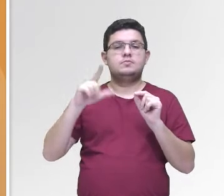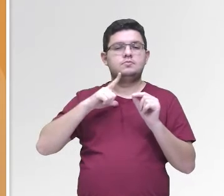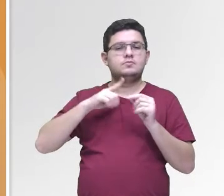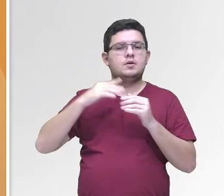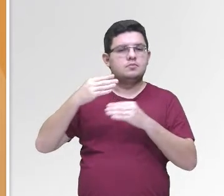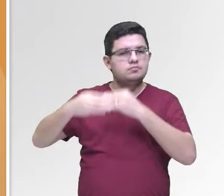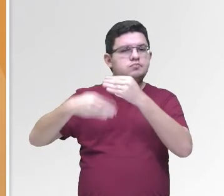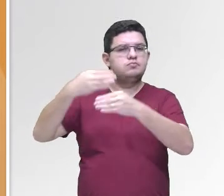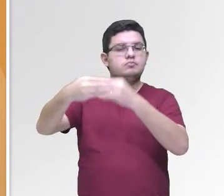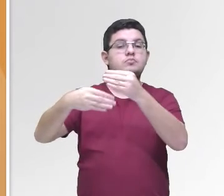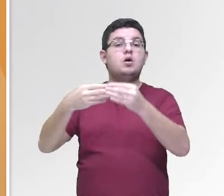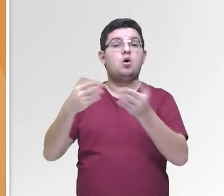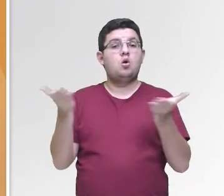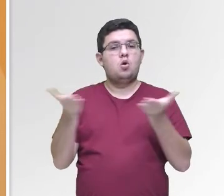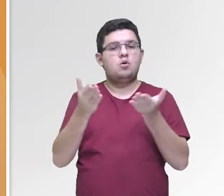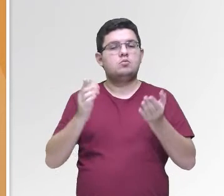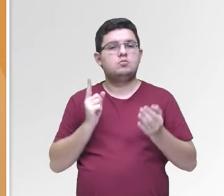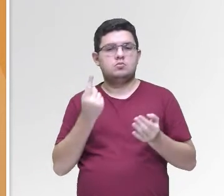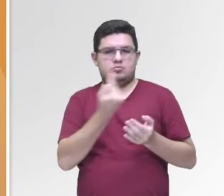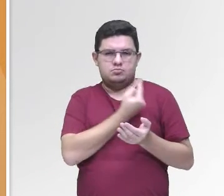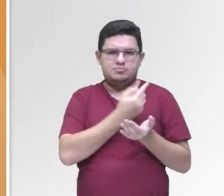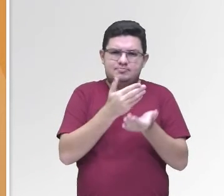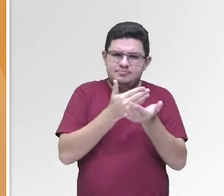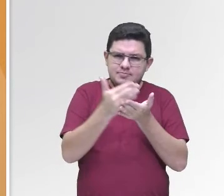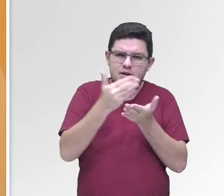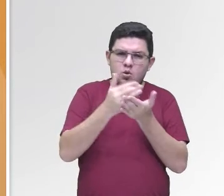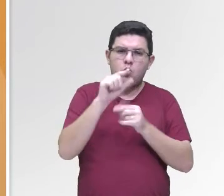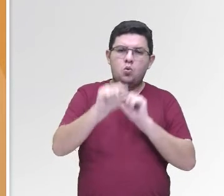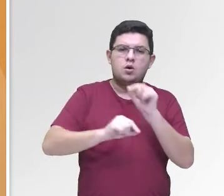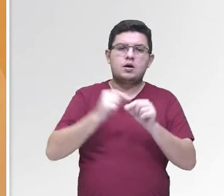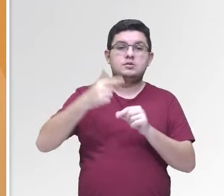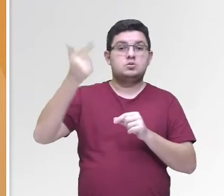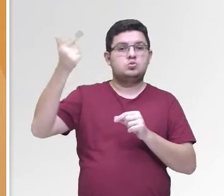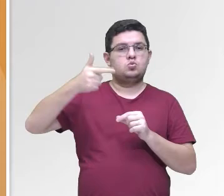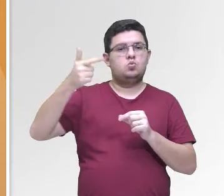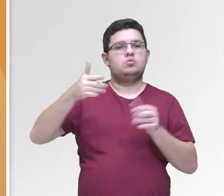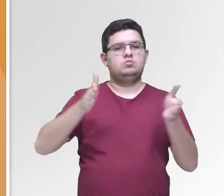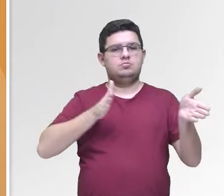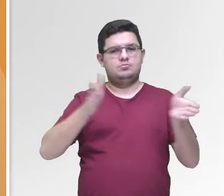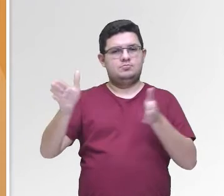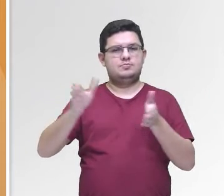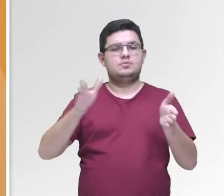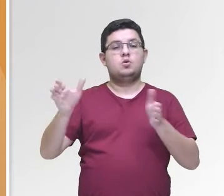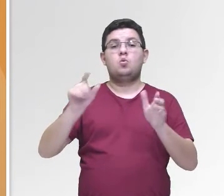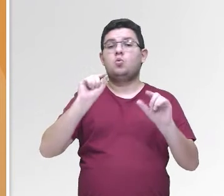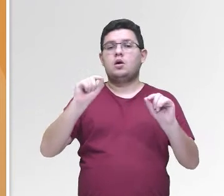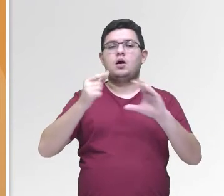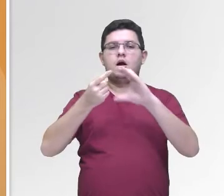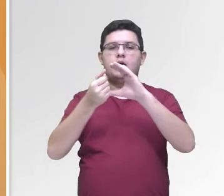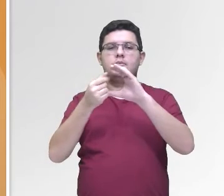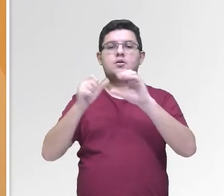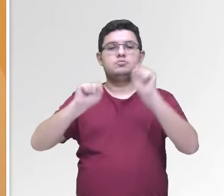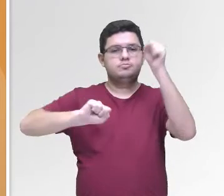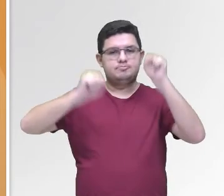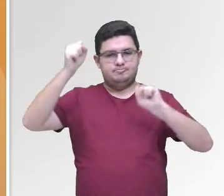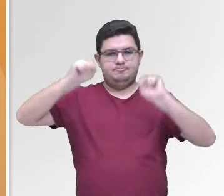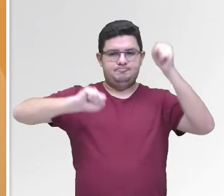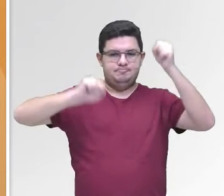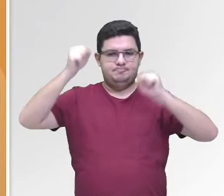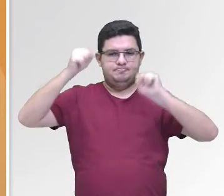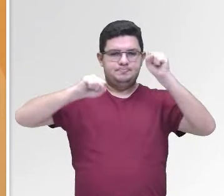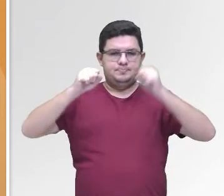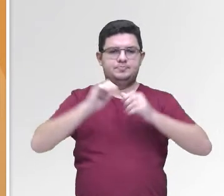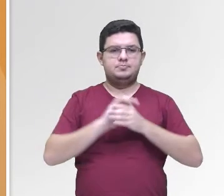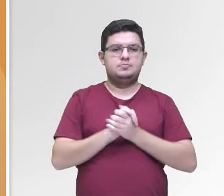e vamos entrar na segunda fase do capitalismo, que é o chamado capitalismo industrial. No